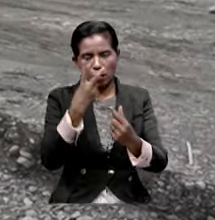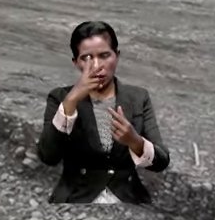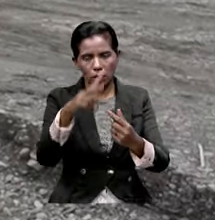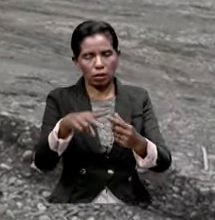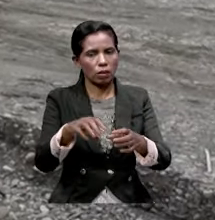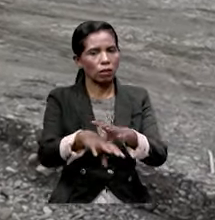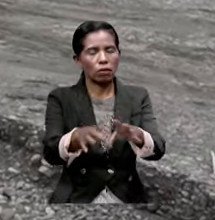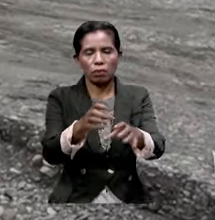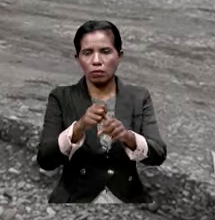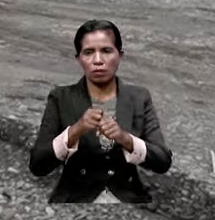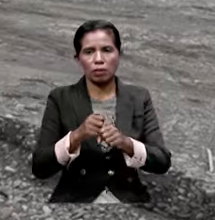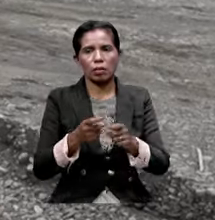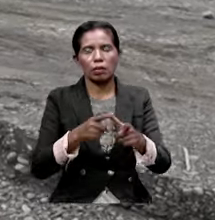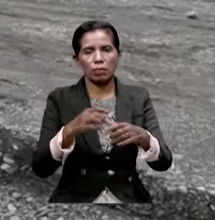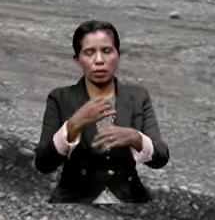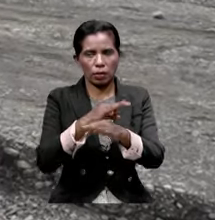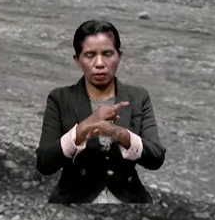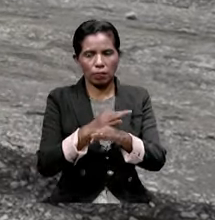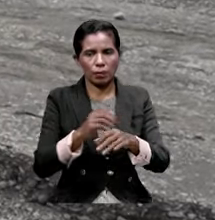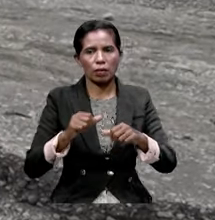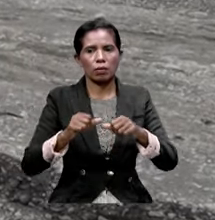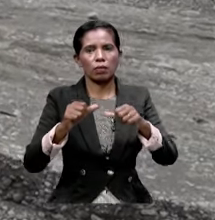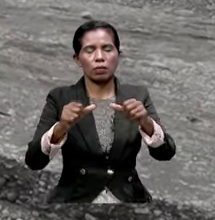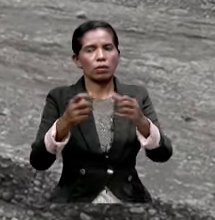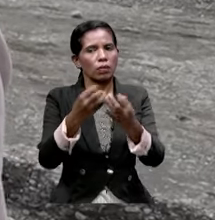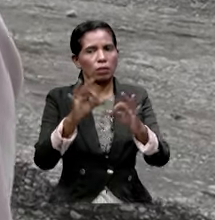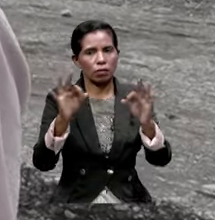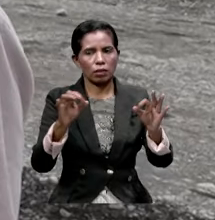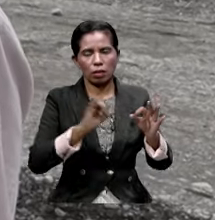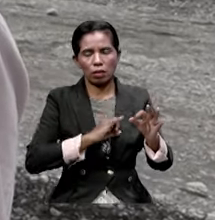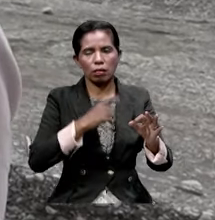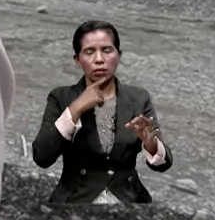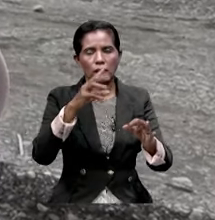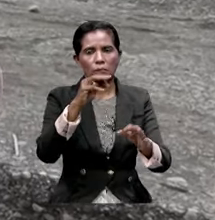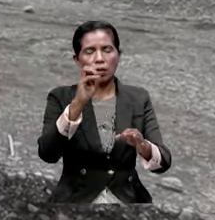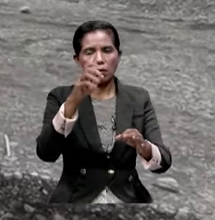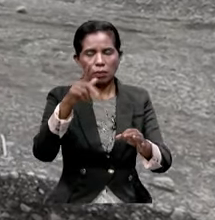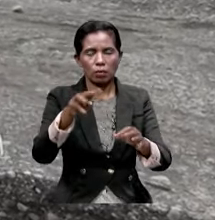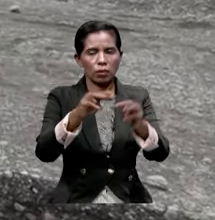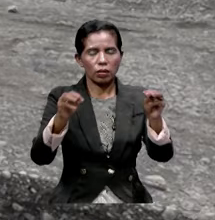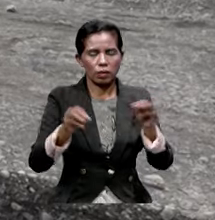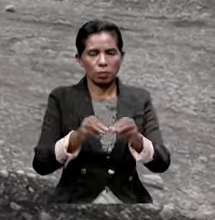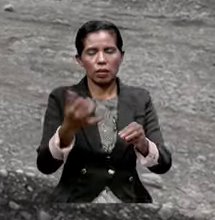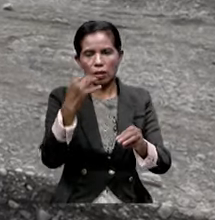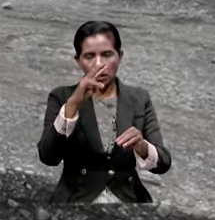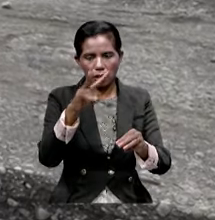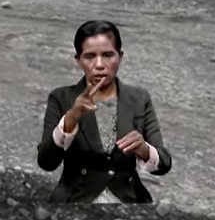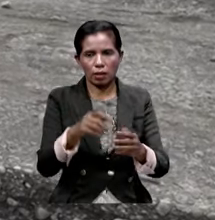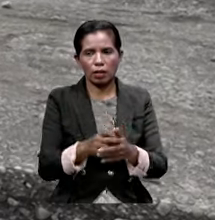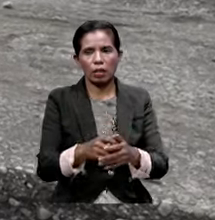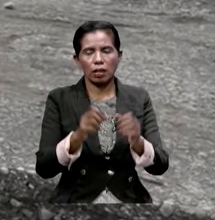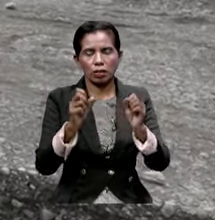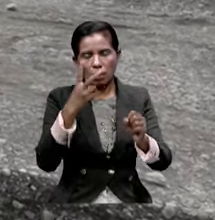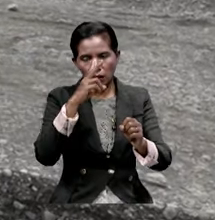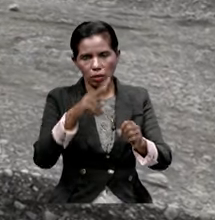sobu kedas, ini pois hadia. Kontinua saun toho tu. Hawar kuat tiona obras publik munisipiu, ho super bajar sila, atu